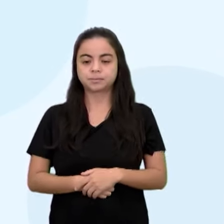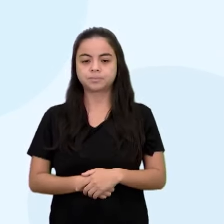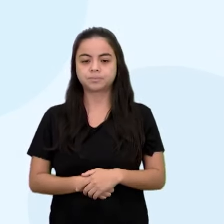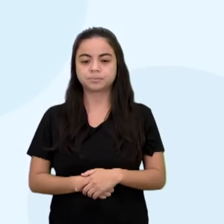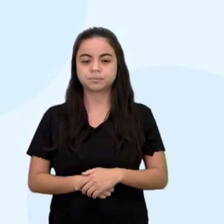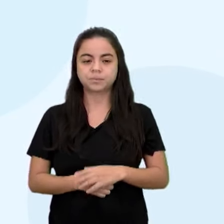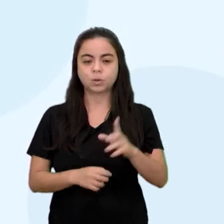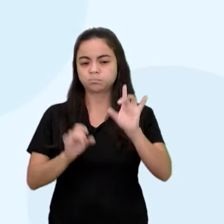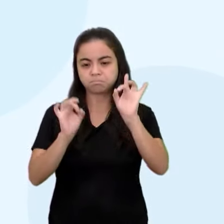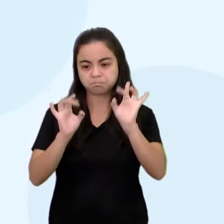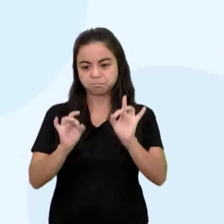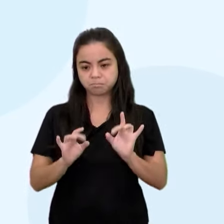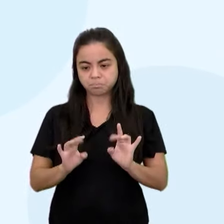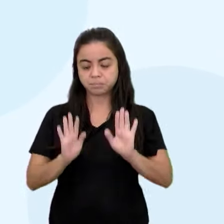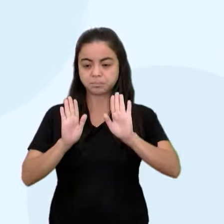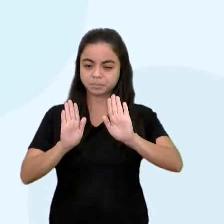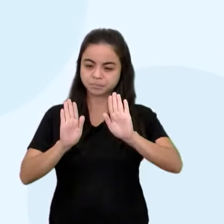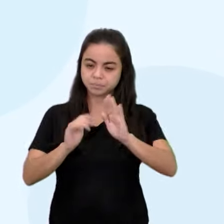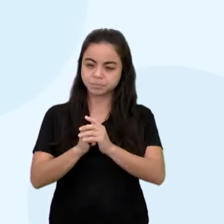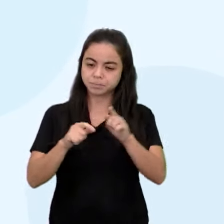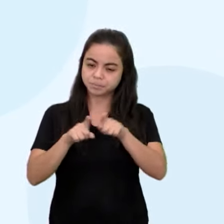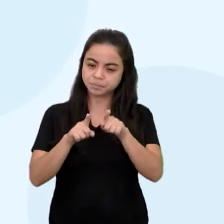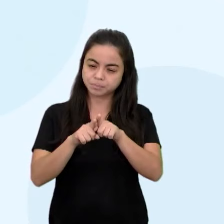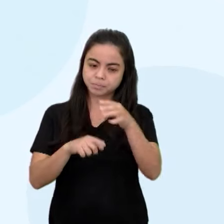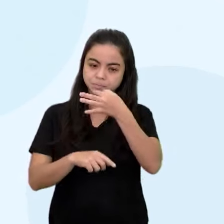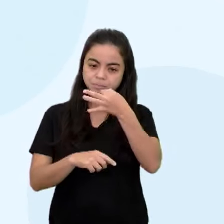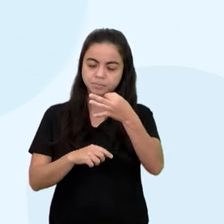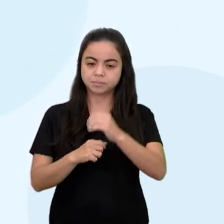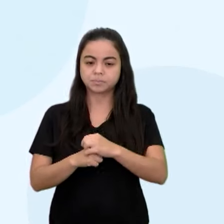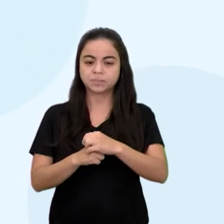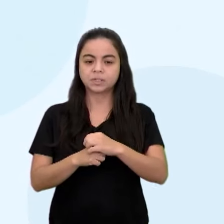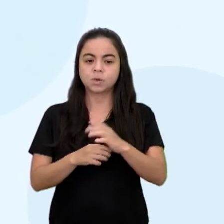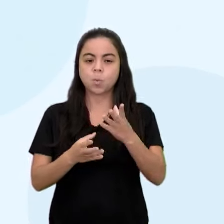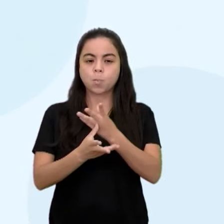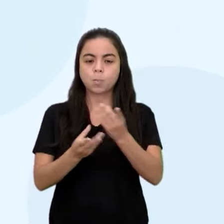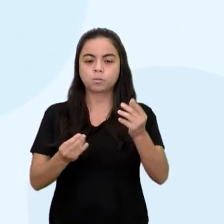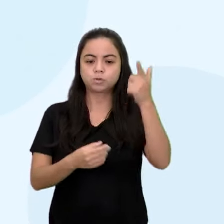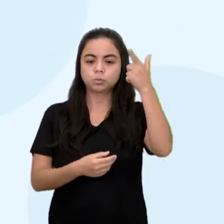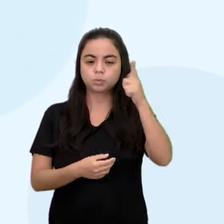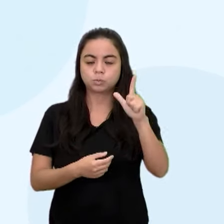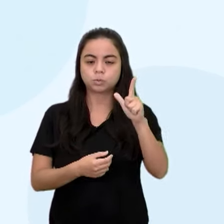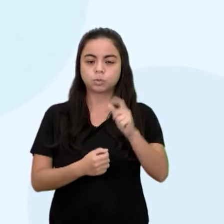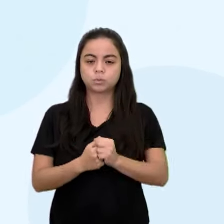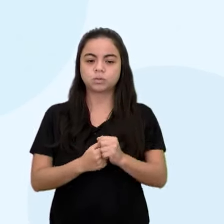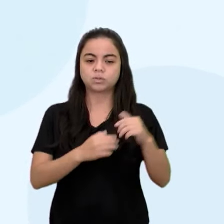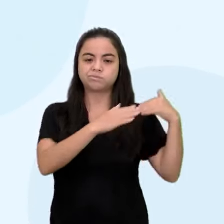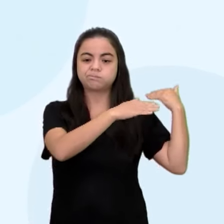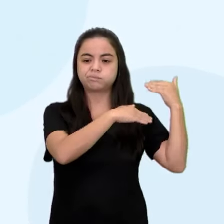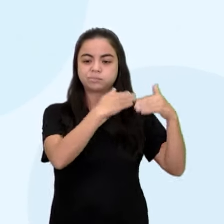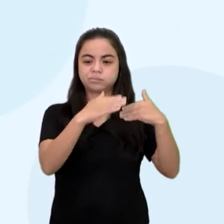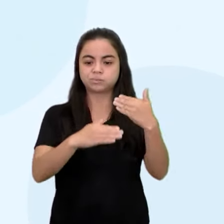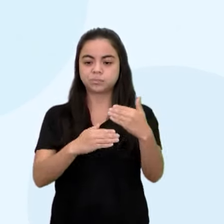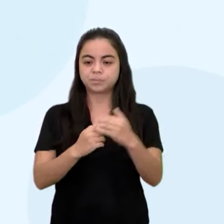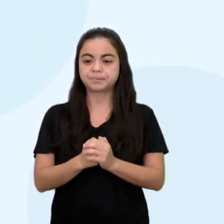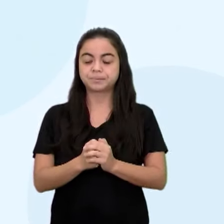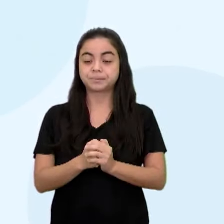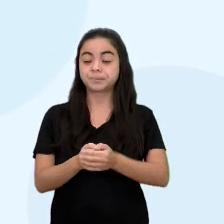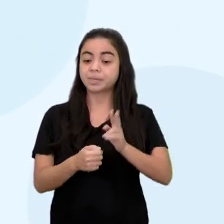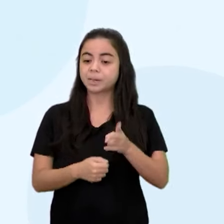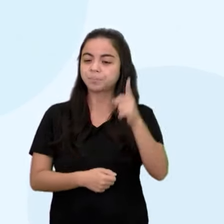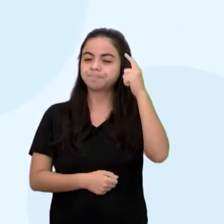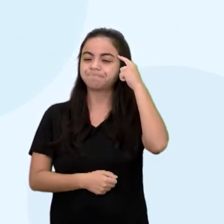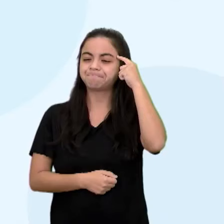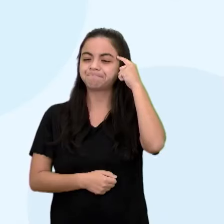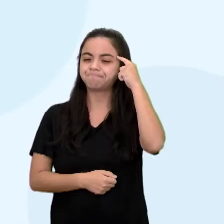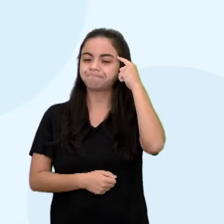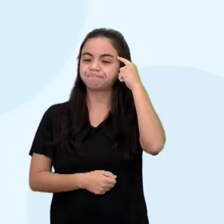de modo específico, porém, nós iremos comentar sempre de diversas outras tipos de tradições, sempre pensando